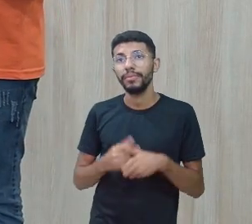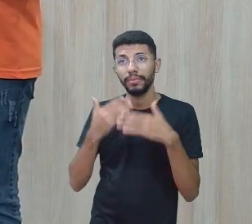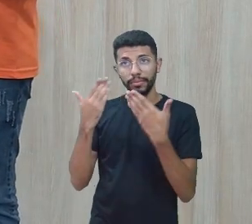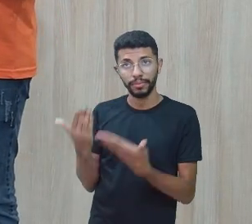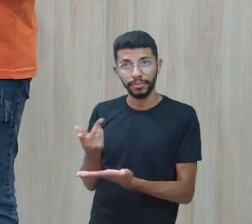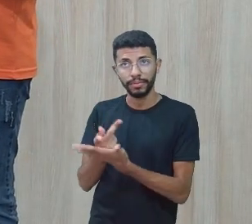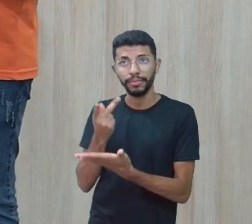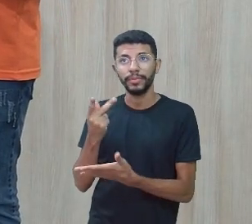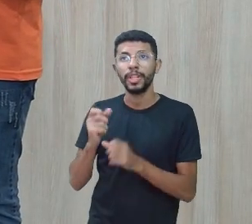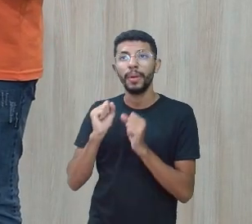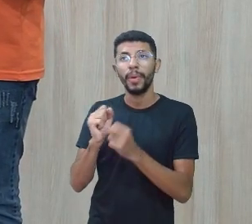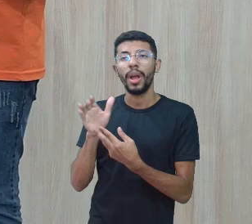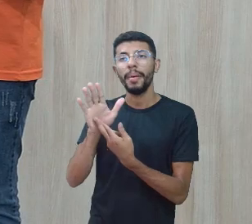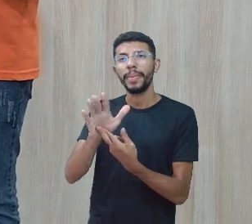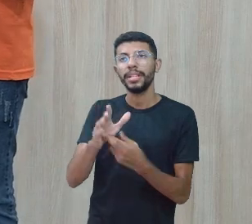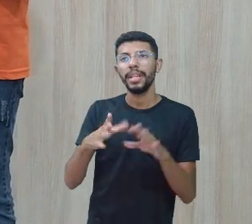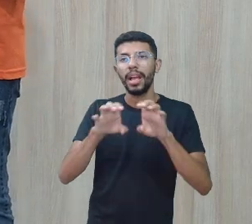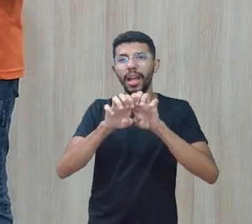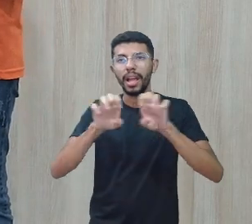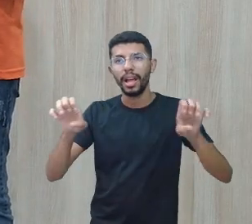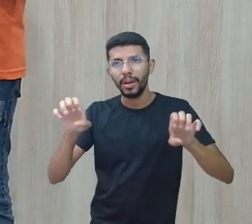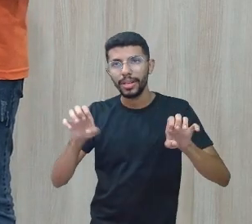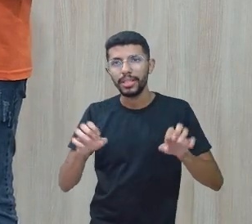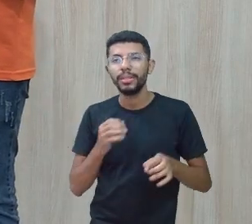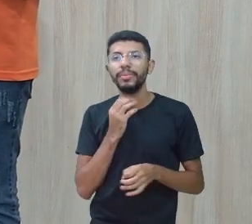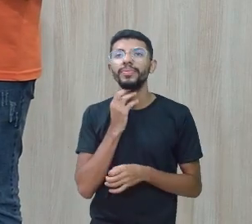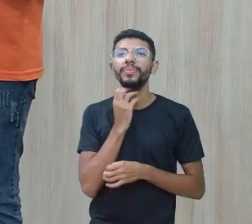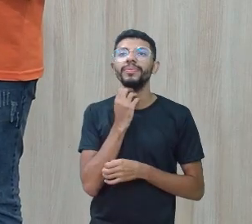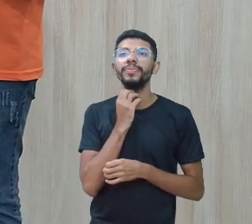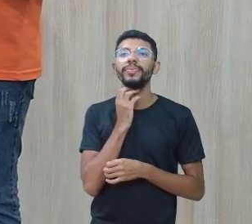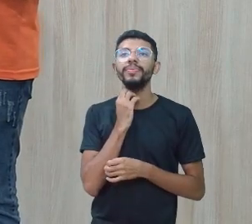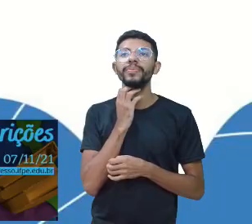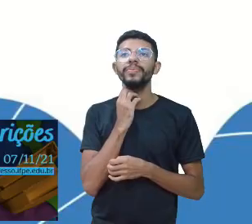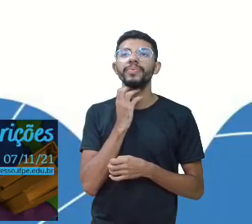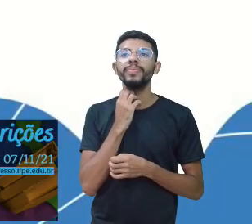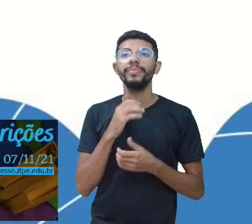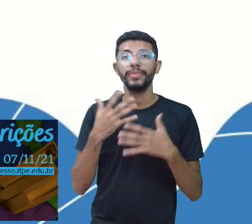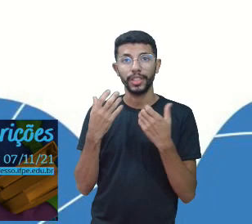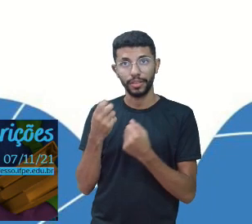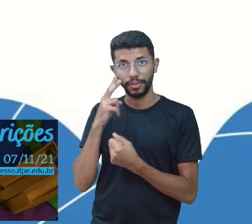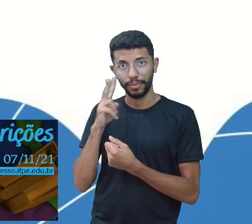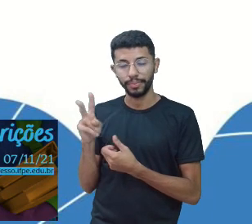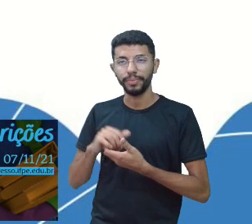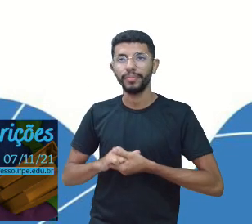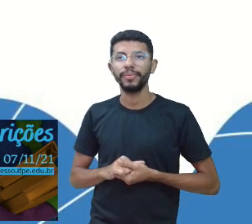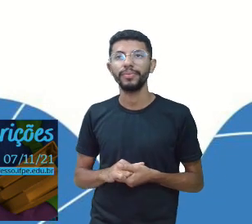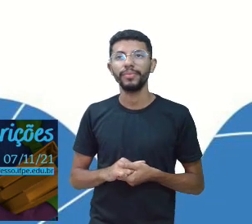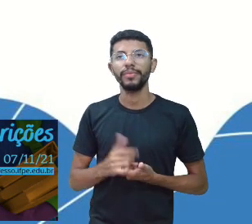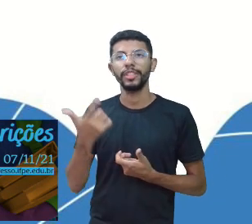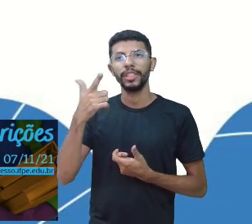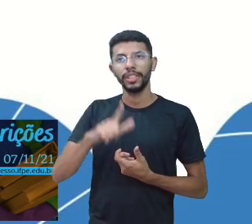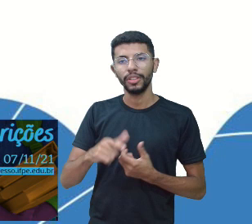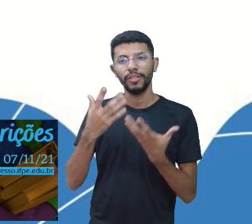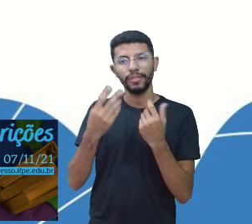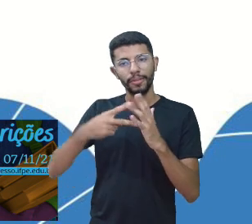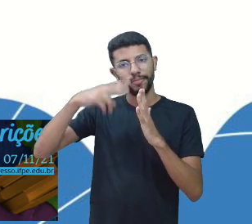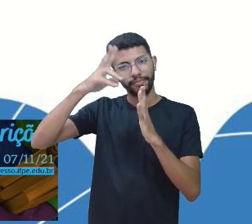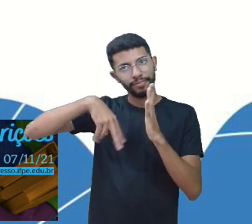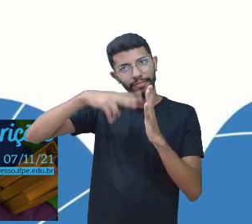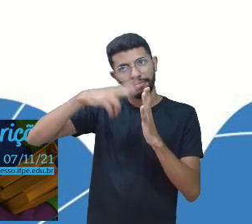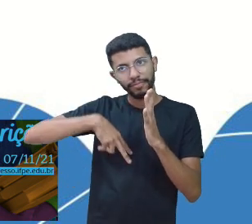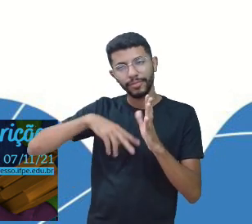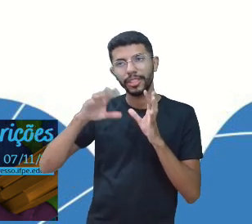situação pode ser representada pela equação. Então, bora lá. Mais uma vez, vamos ler aí